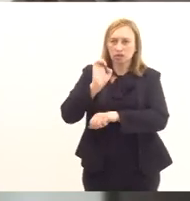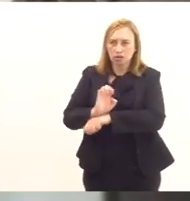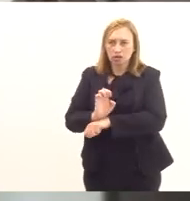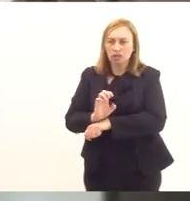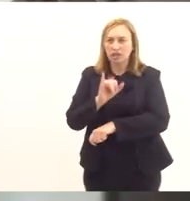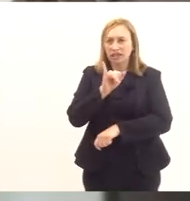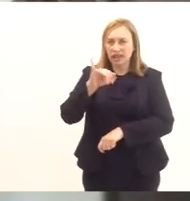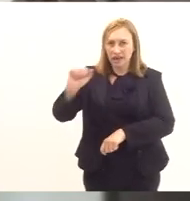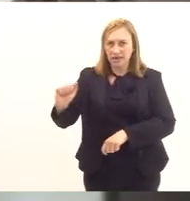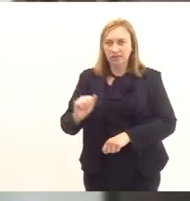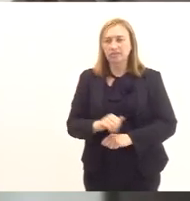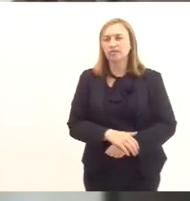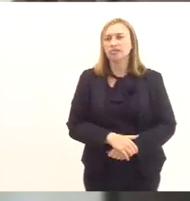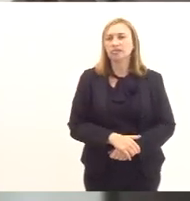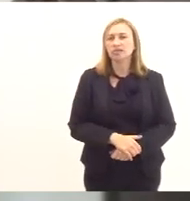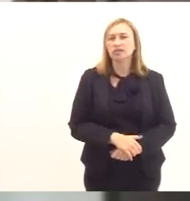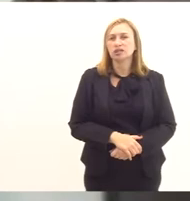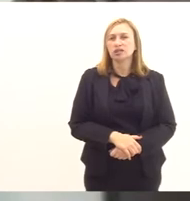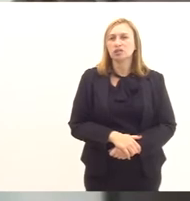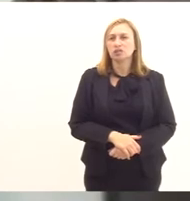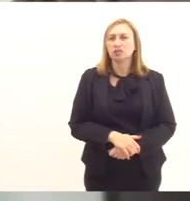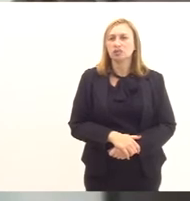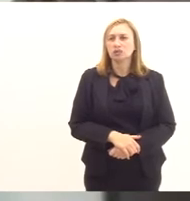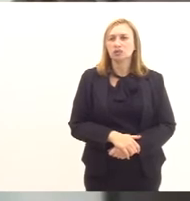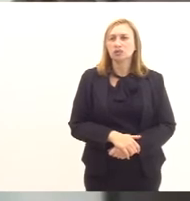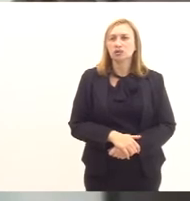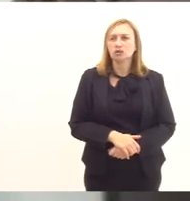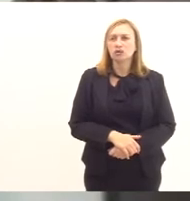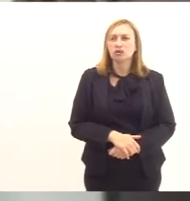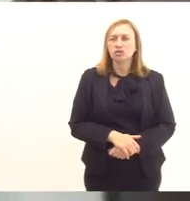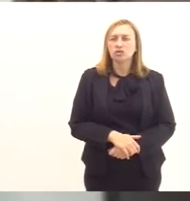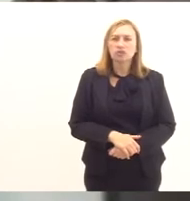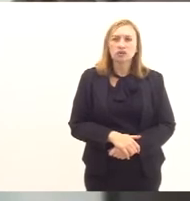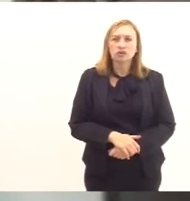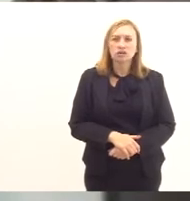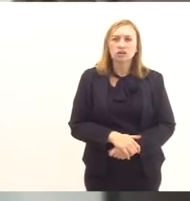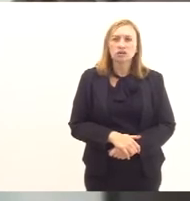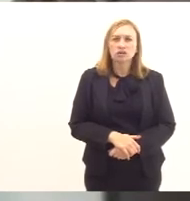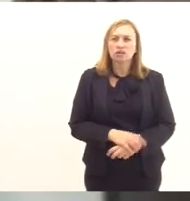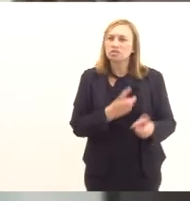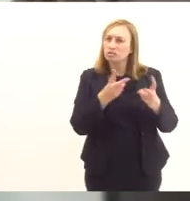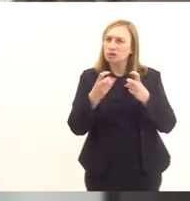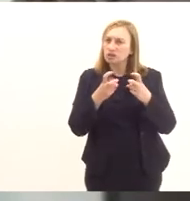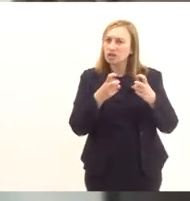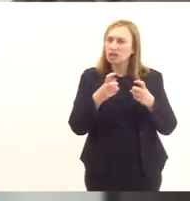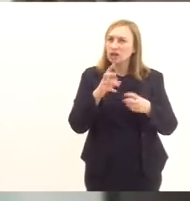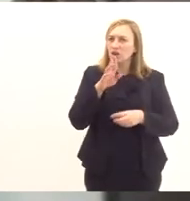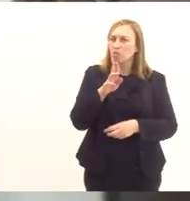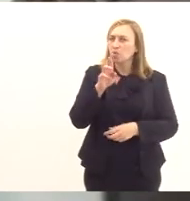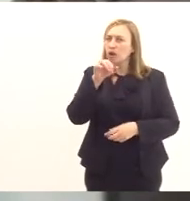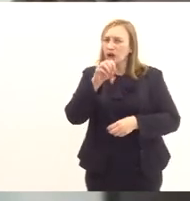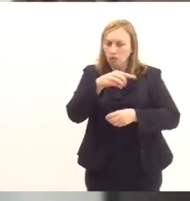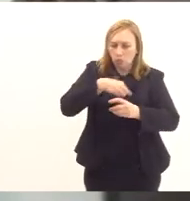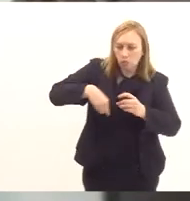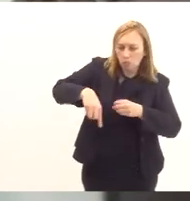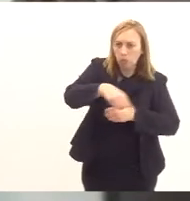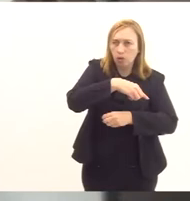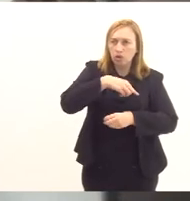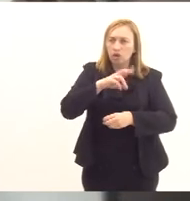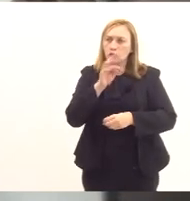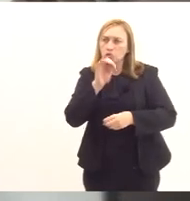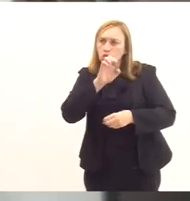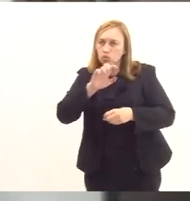pela ideia de que ao se verificar aqueles buracos laterais quando túnel